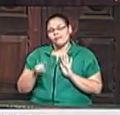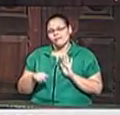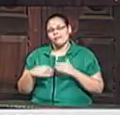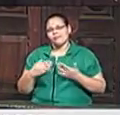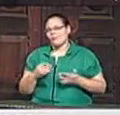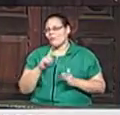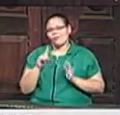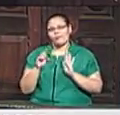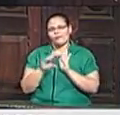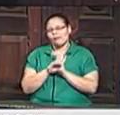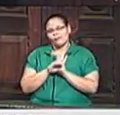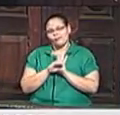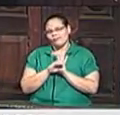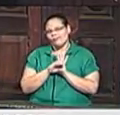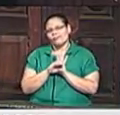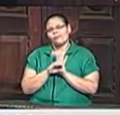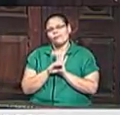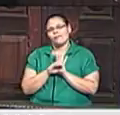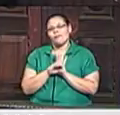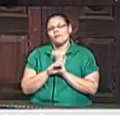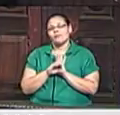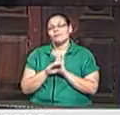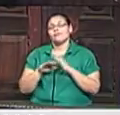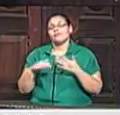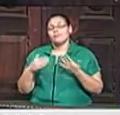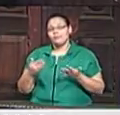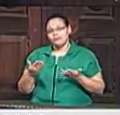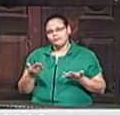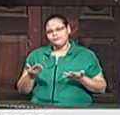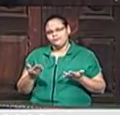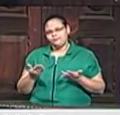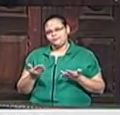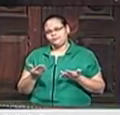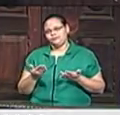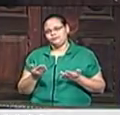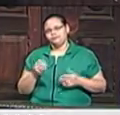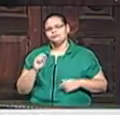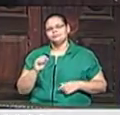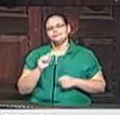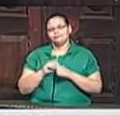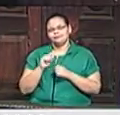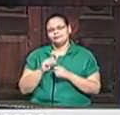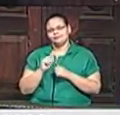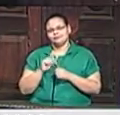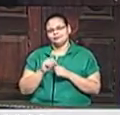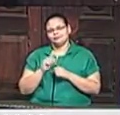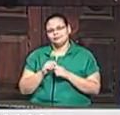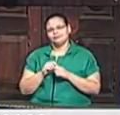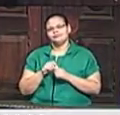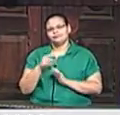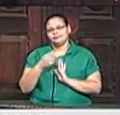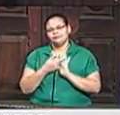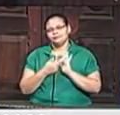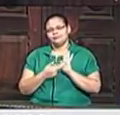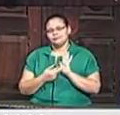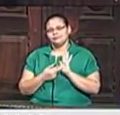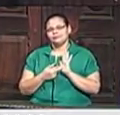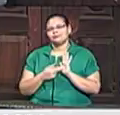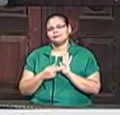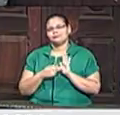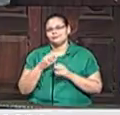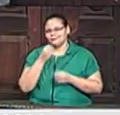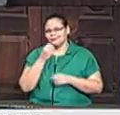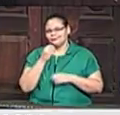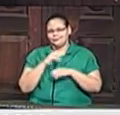Flagrantemente inconstitucional. Aliás, foi feito um relato